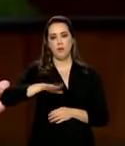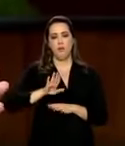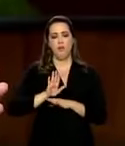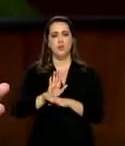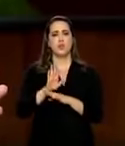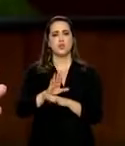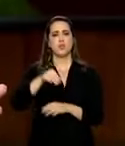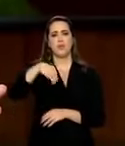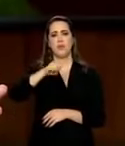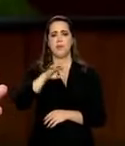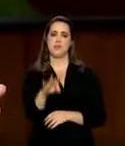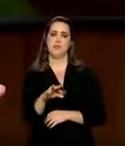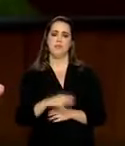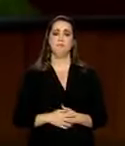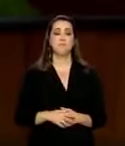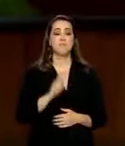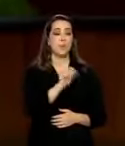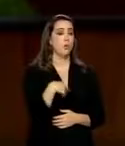com